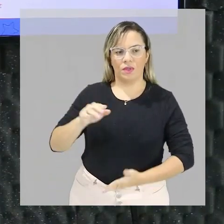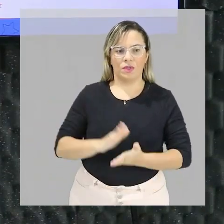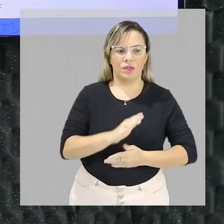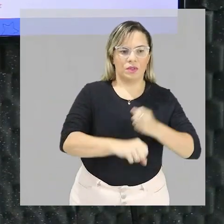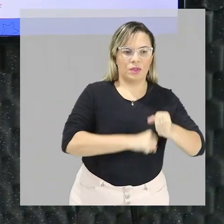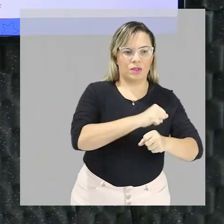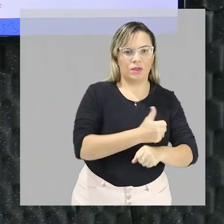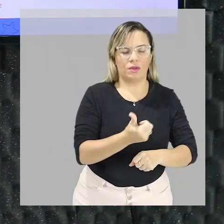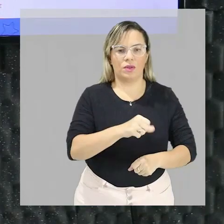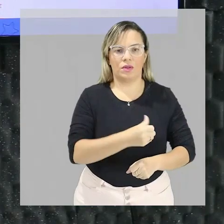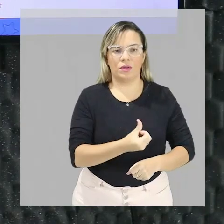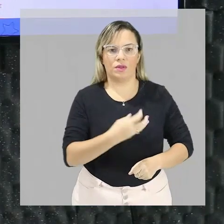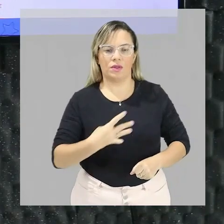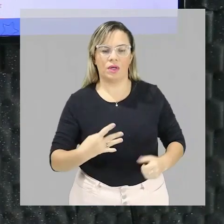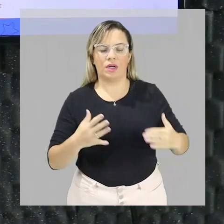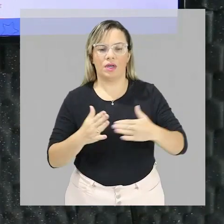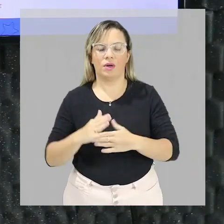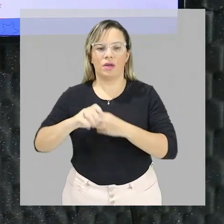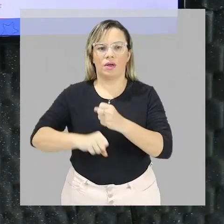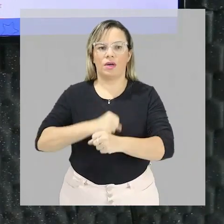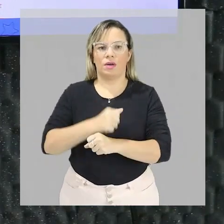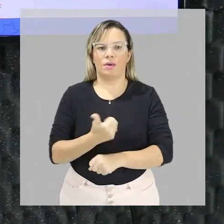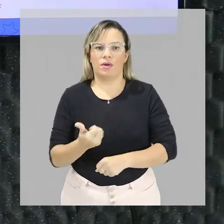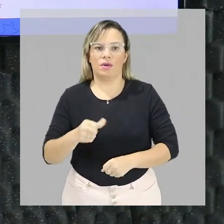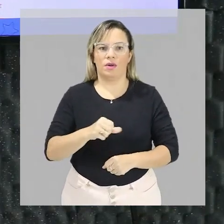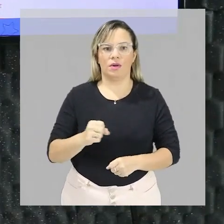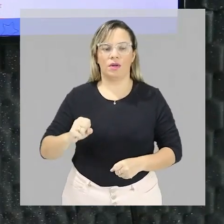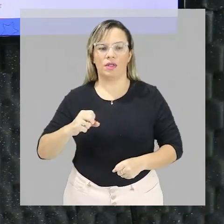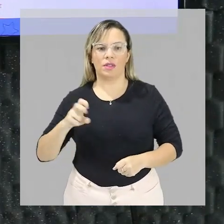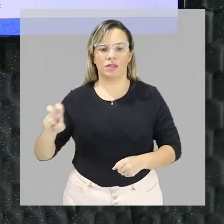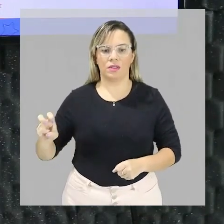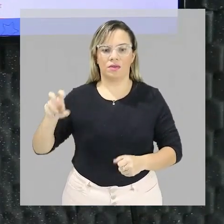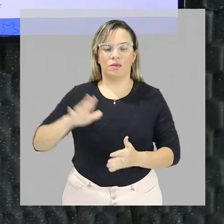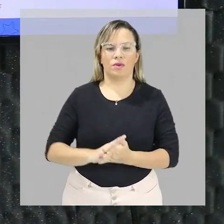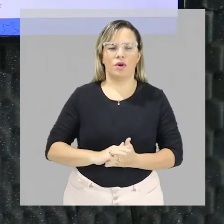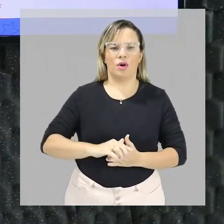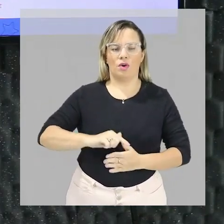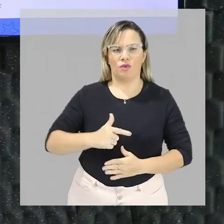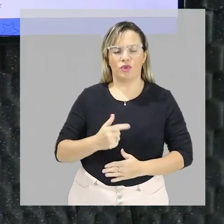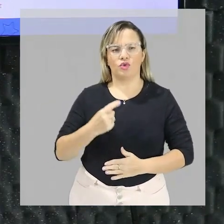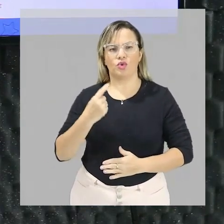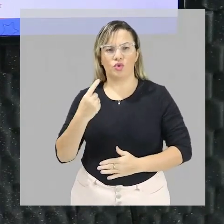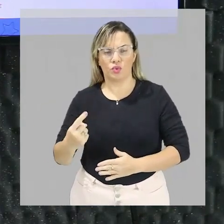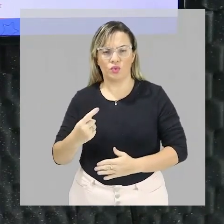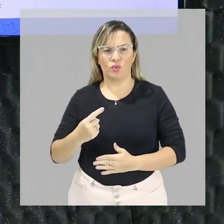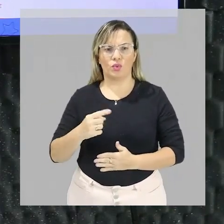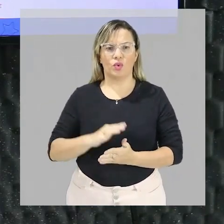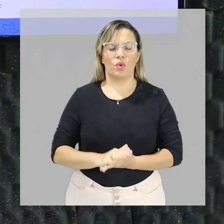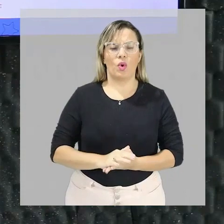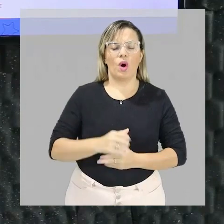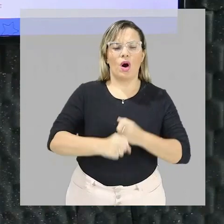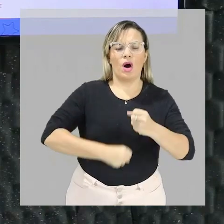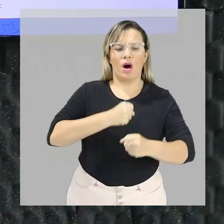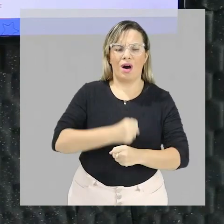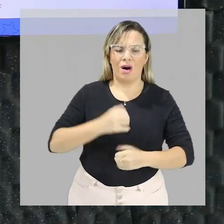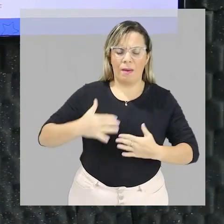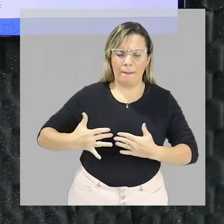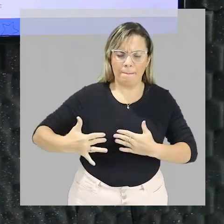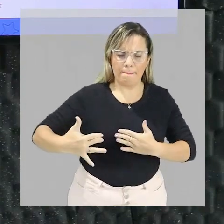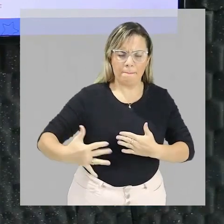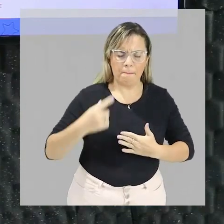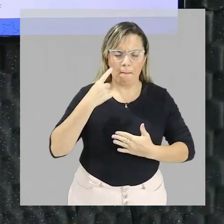de 1964 a 1985, 21 anos, onde nós podemos observar